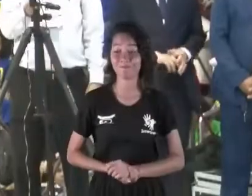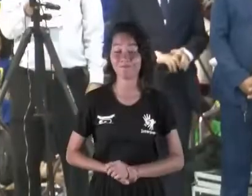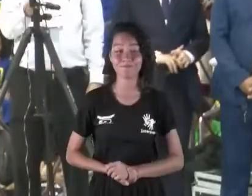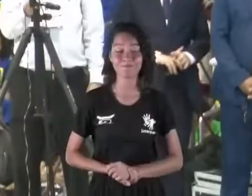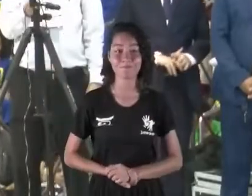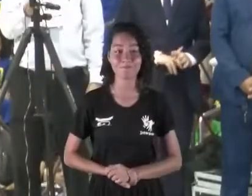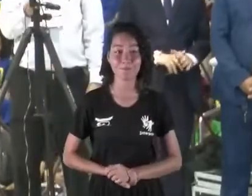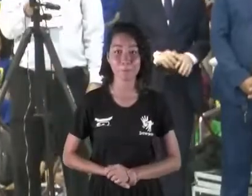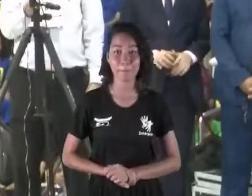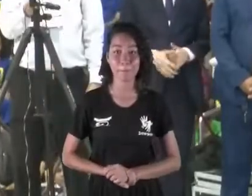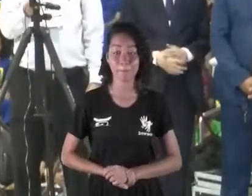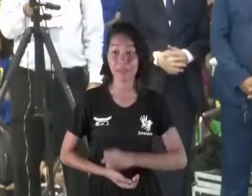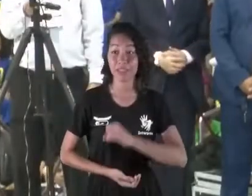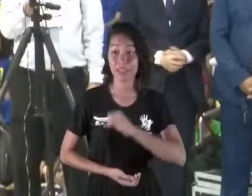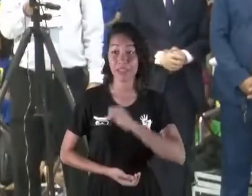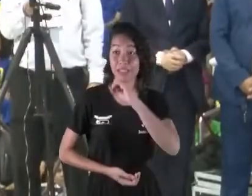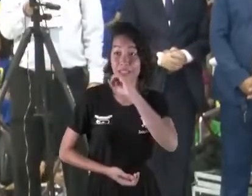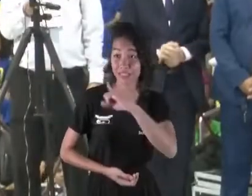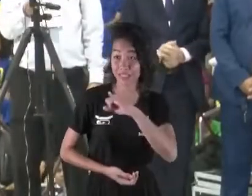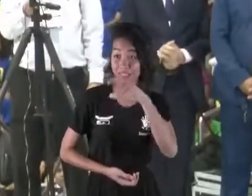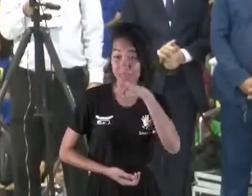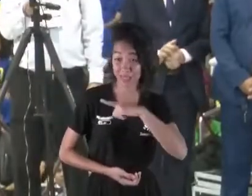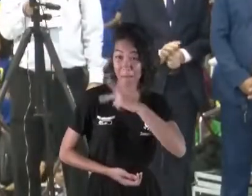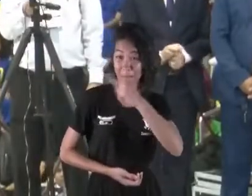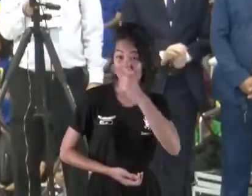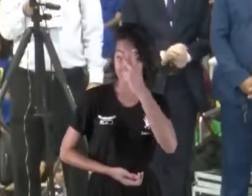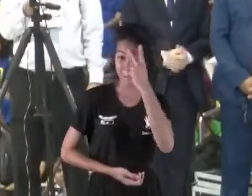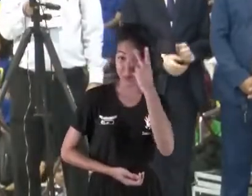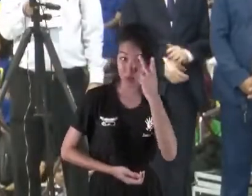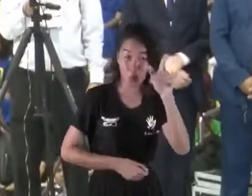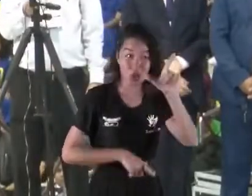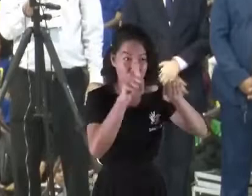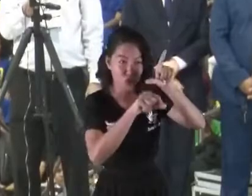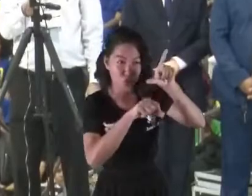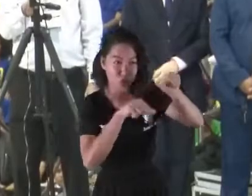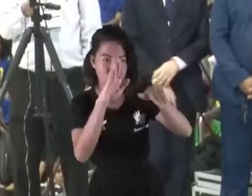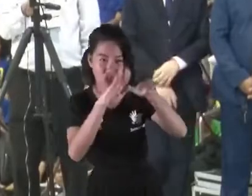E aonde houver um vocacionado, veja,